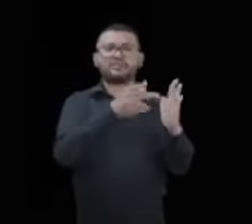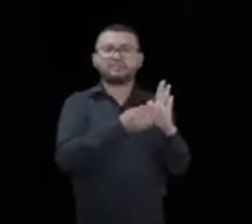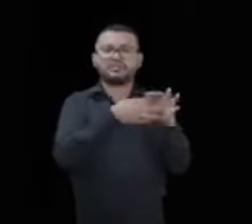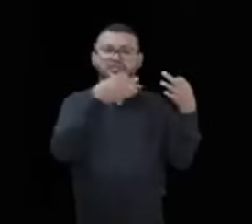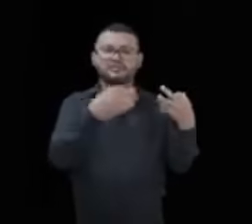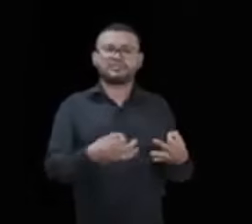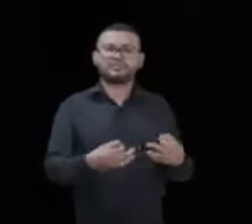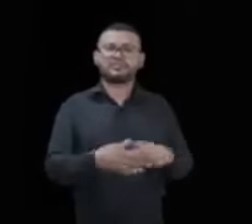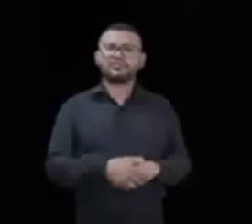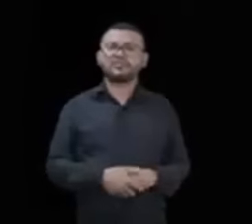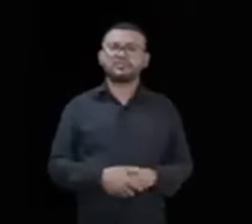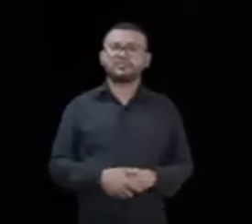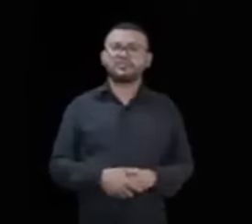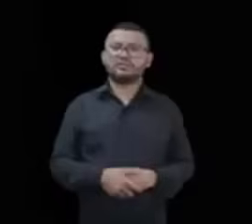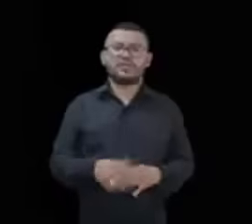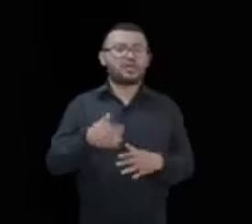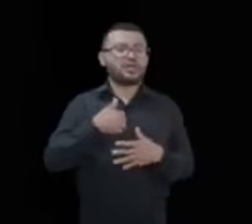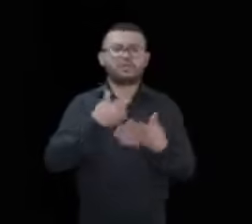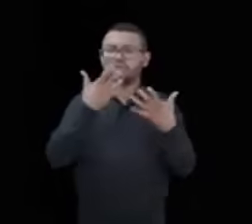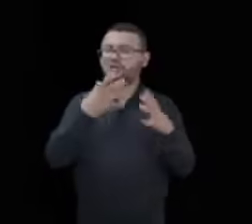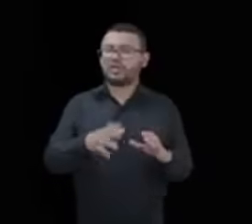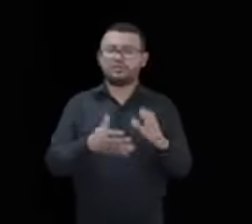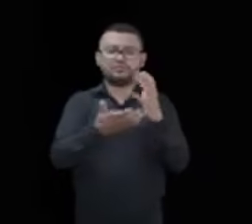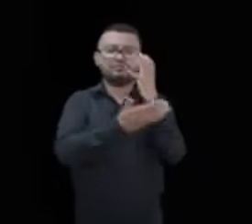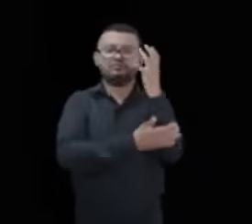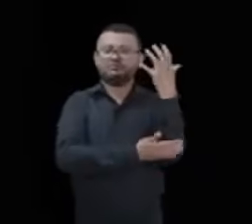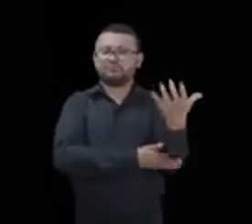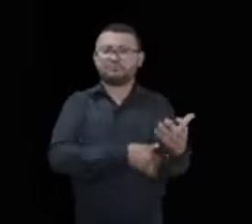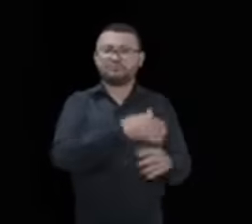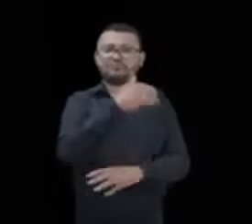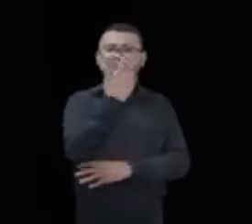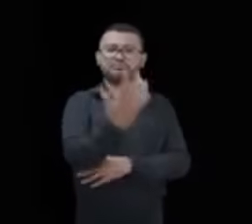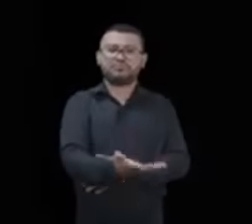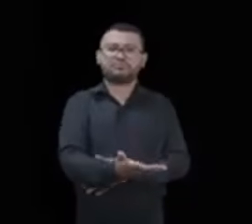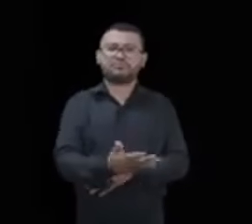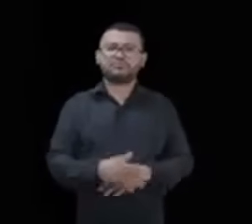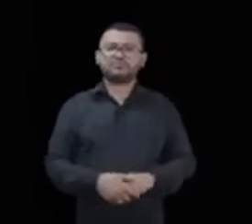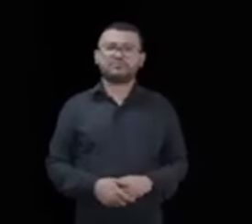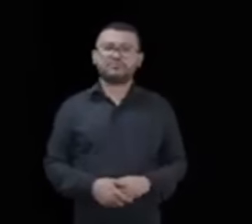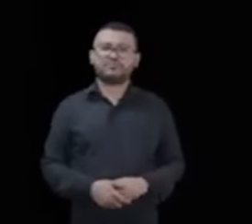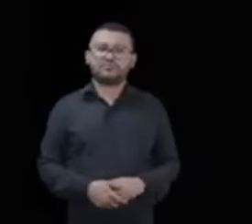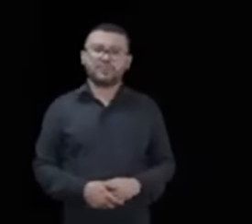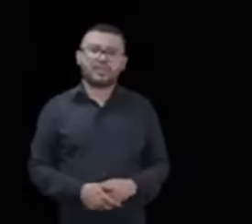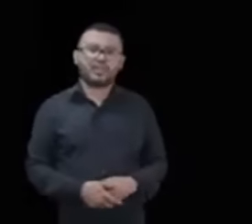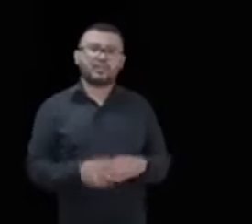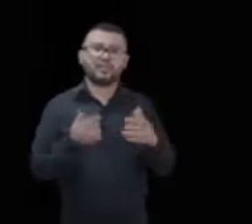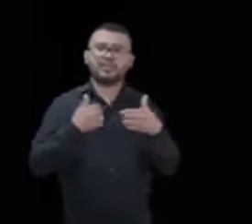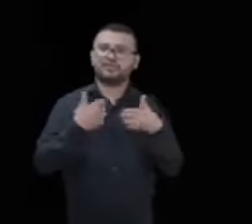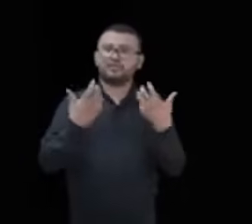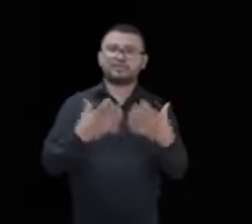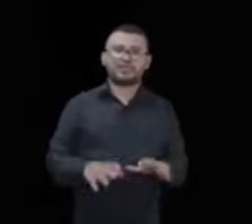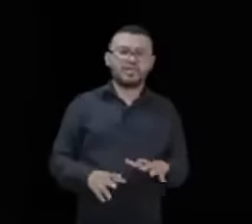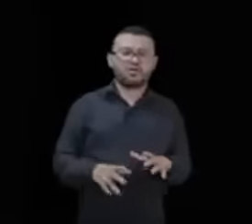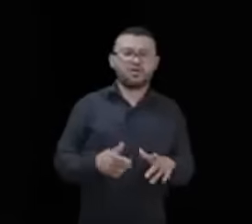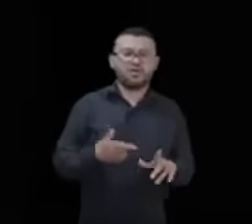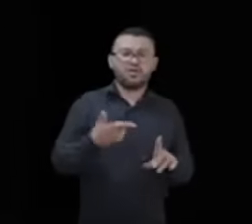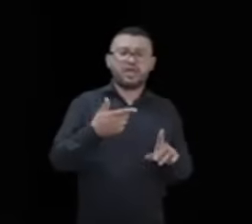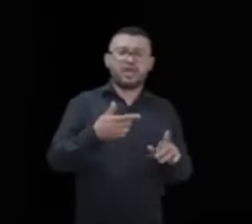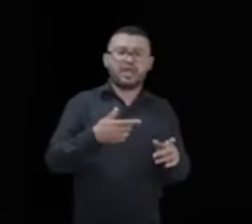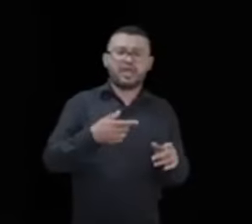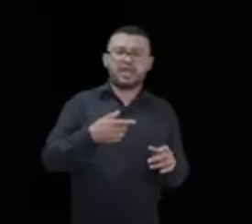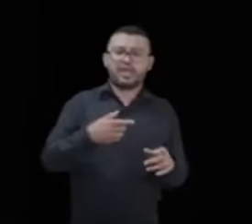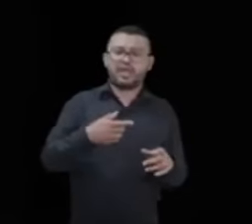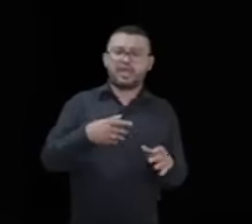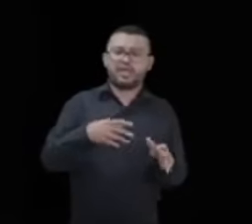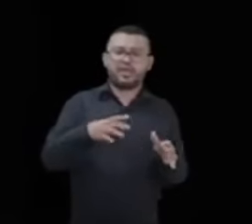Legal. Nós não queremos desmatamento, nós não queremos pesca ilegal, nós não queremos caça ilegal, mas nós